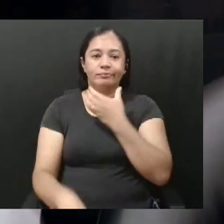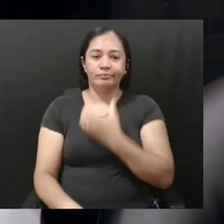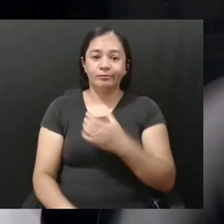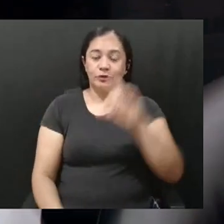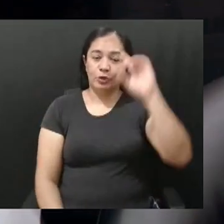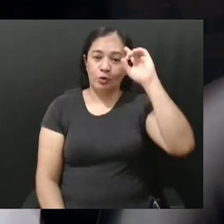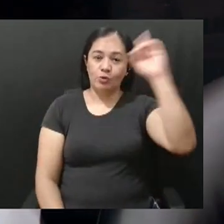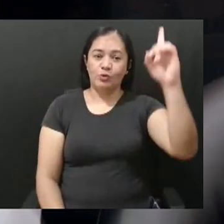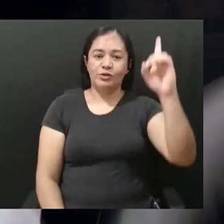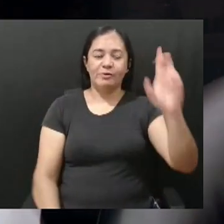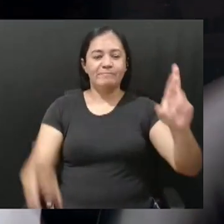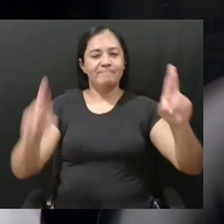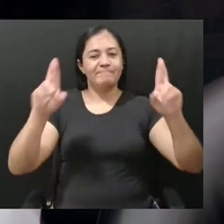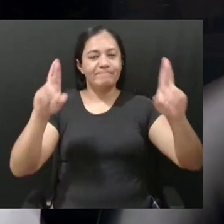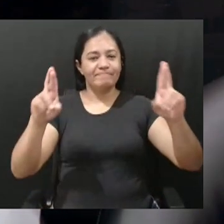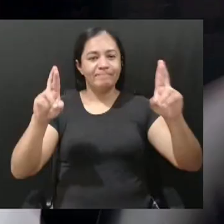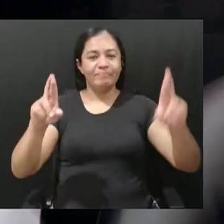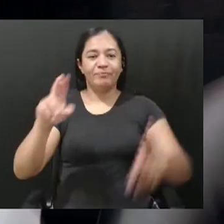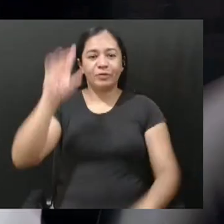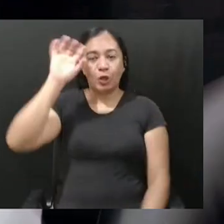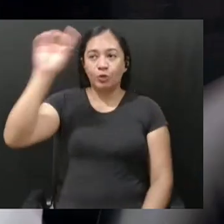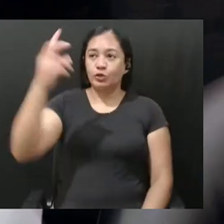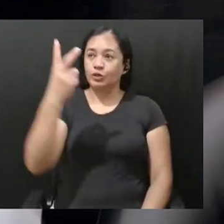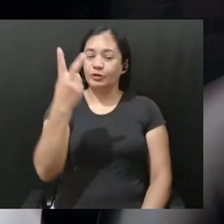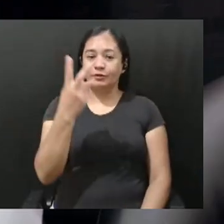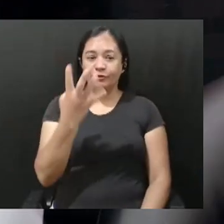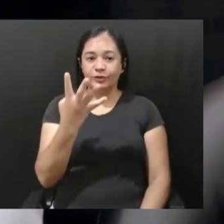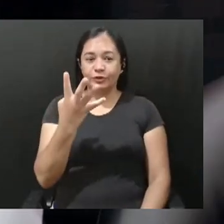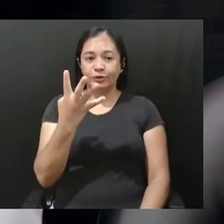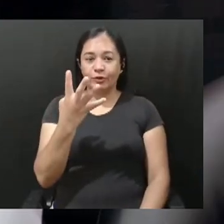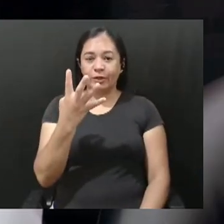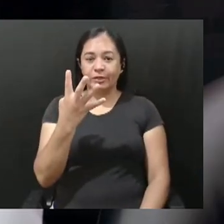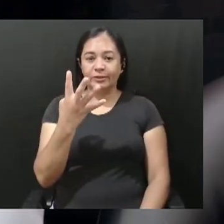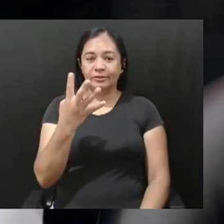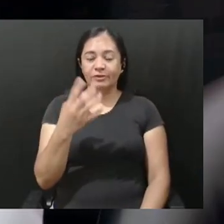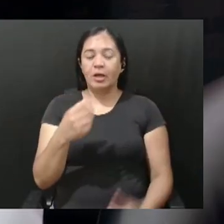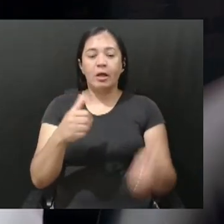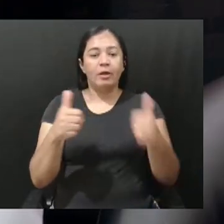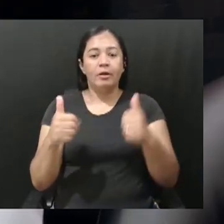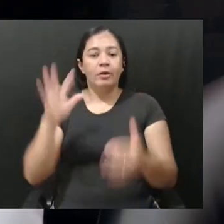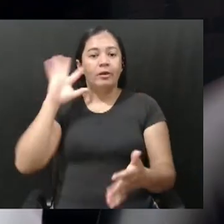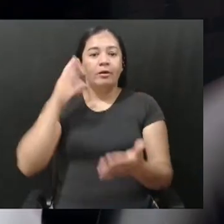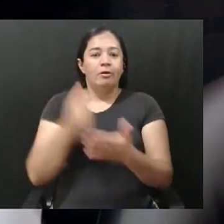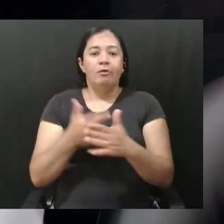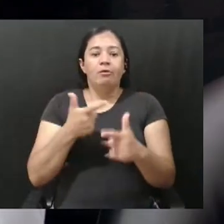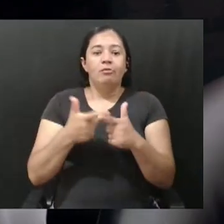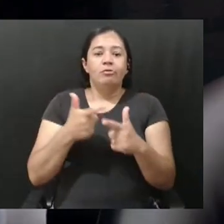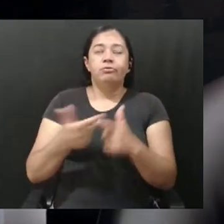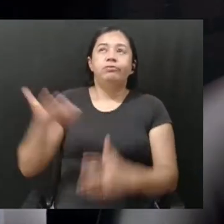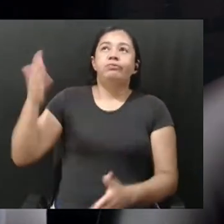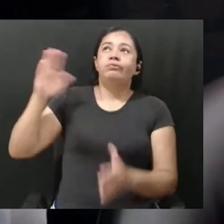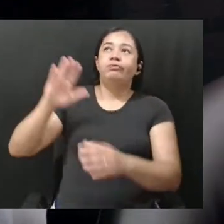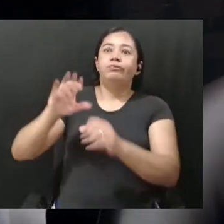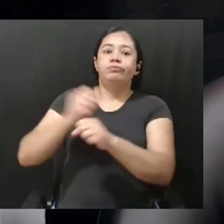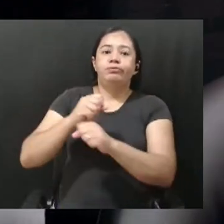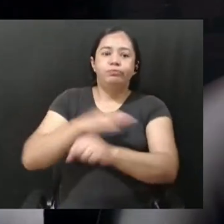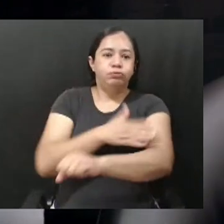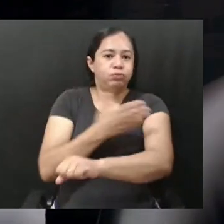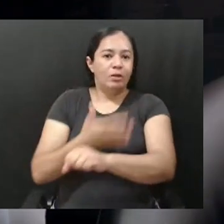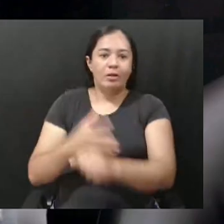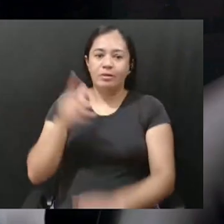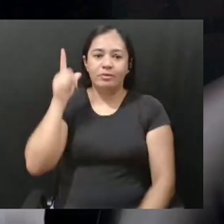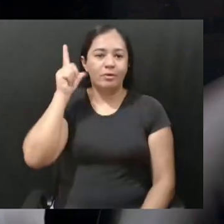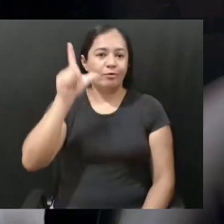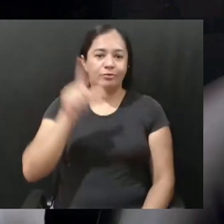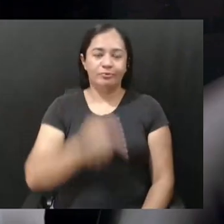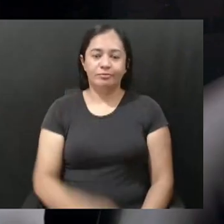dia 24 para o dia 25, ele vai ser o suficiente para resolver um problema que você não resolveu durante o ano inteiro, né? Hum. Então assim, e